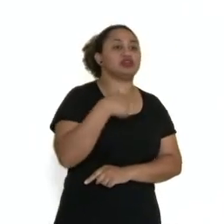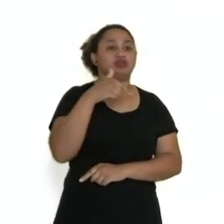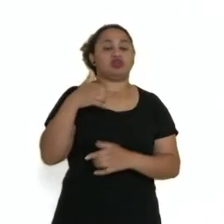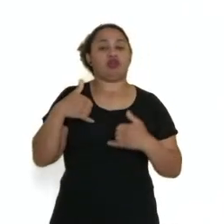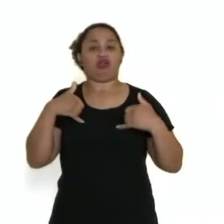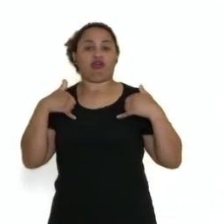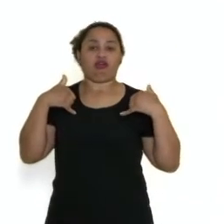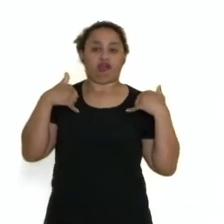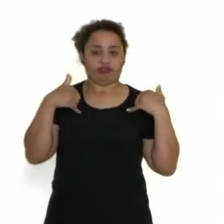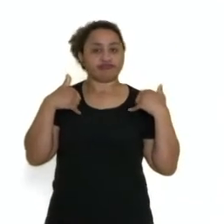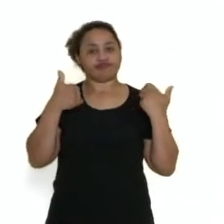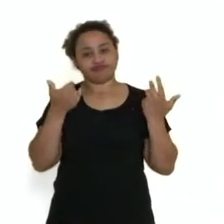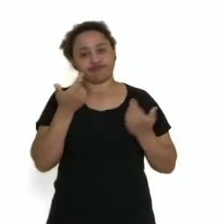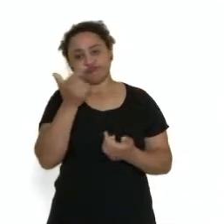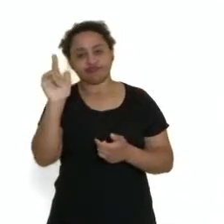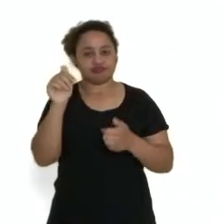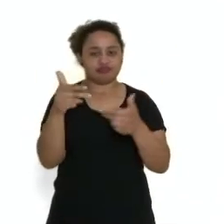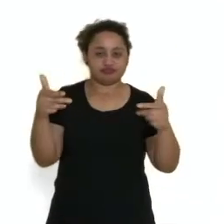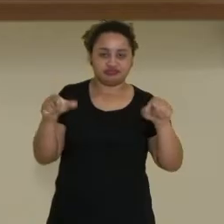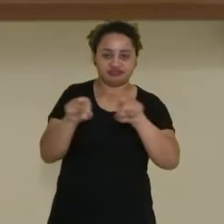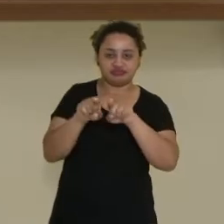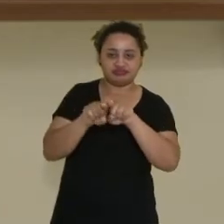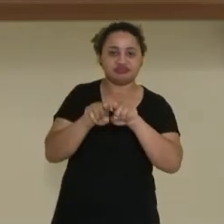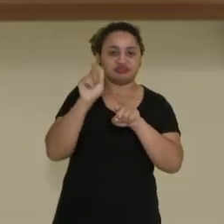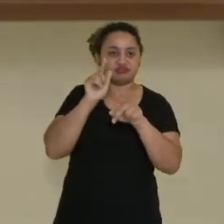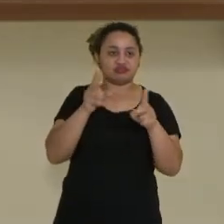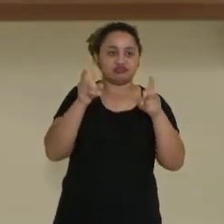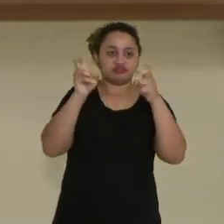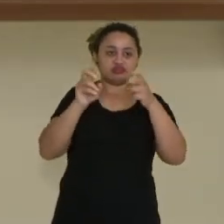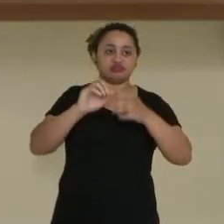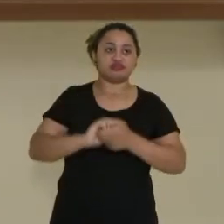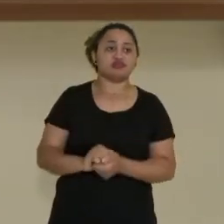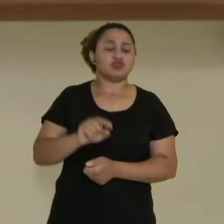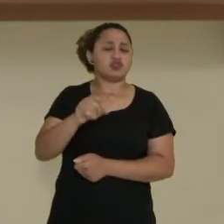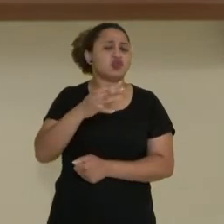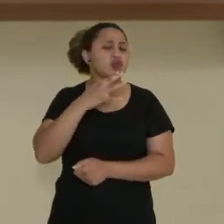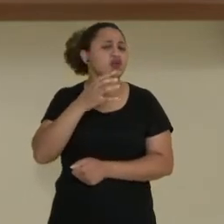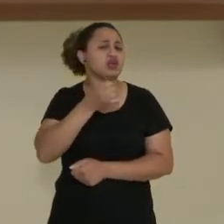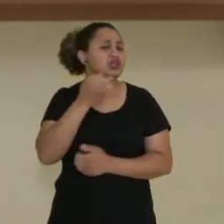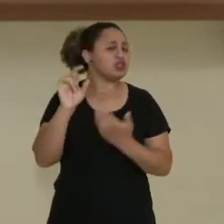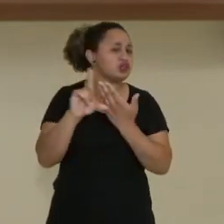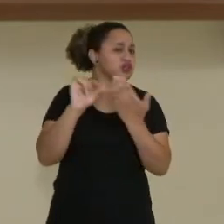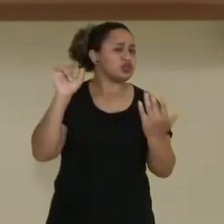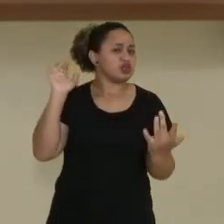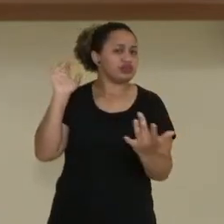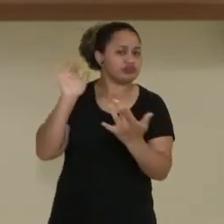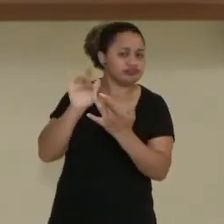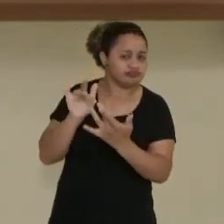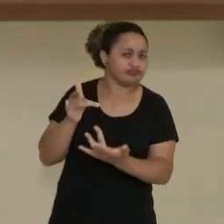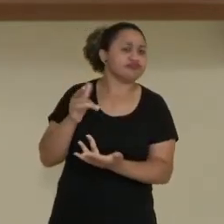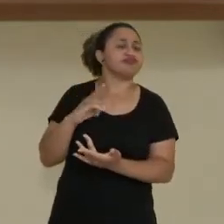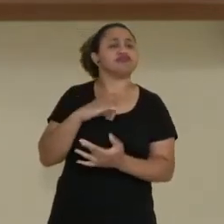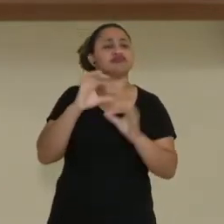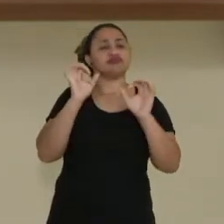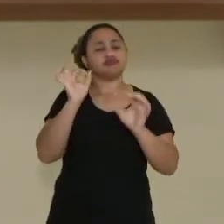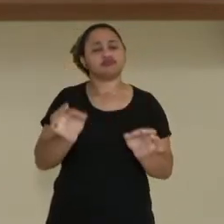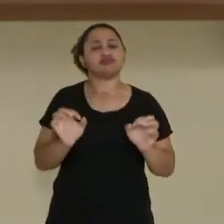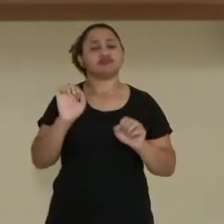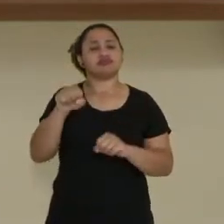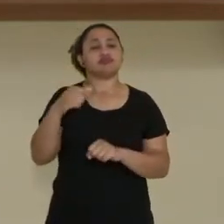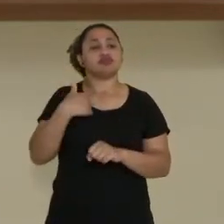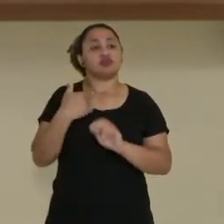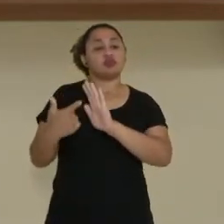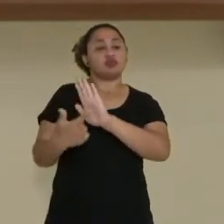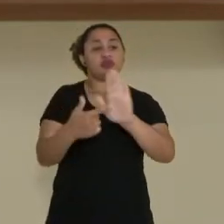dentre outras. Você já ouviu falar de autores clássicos? Claro que já. Então, eu te apresento alguns